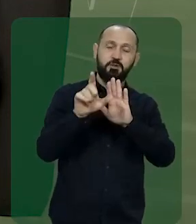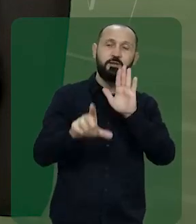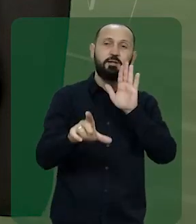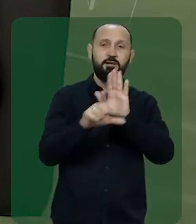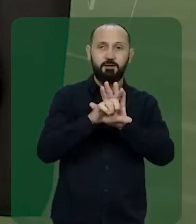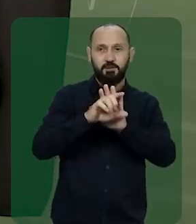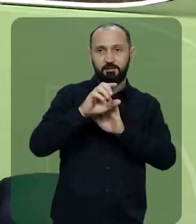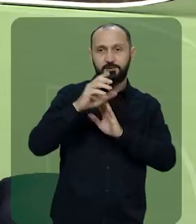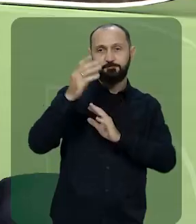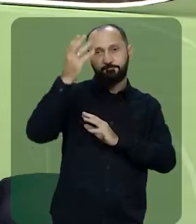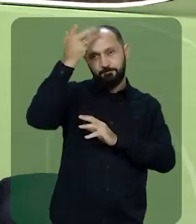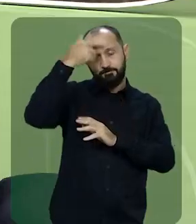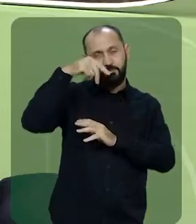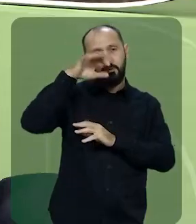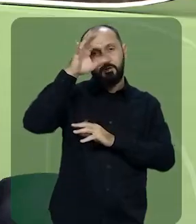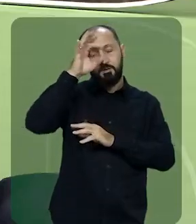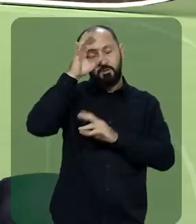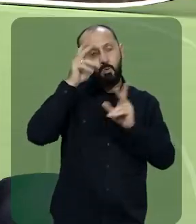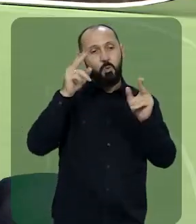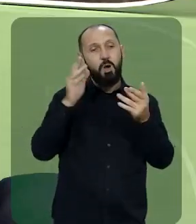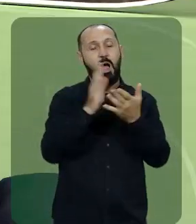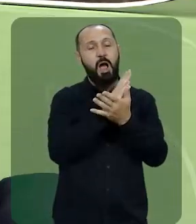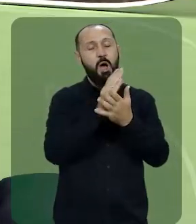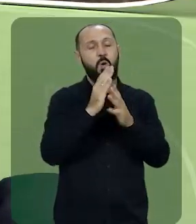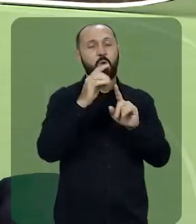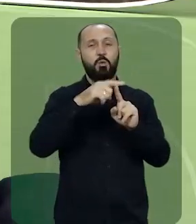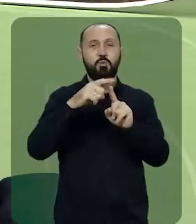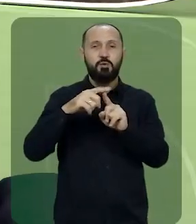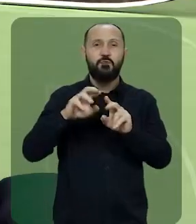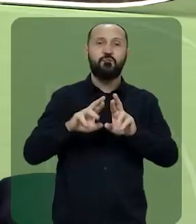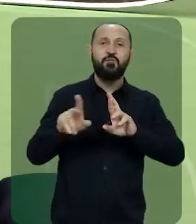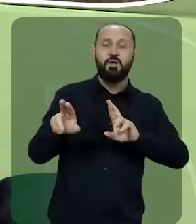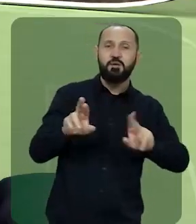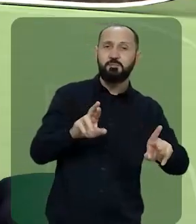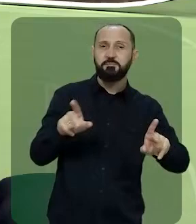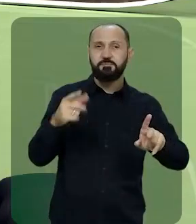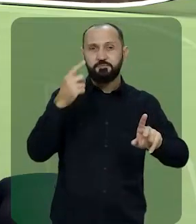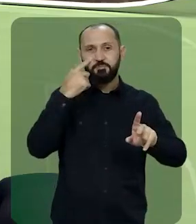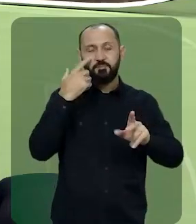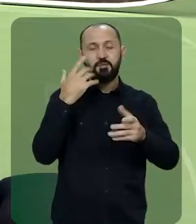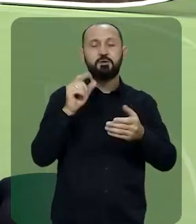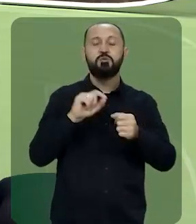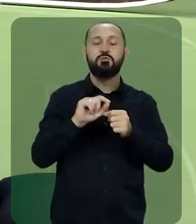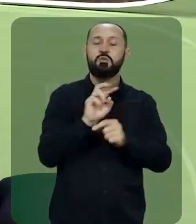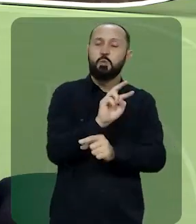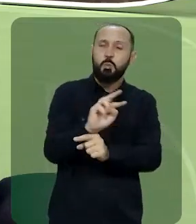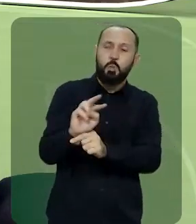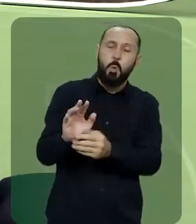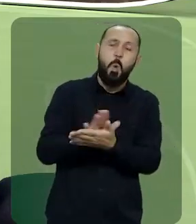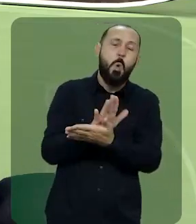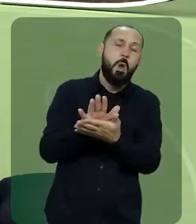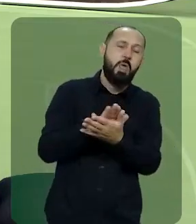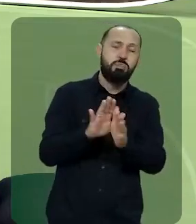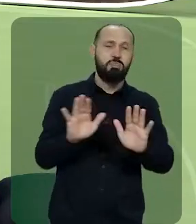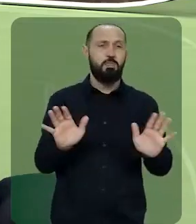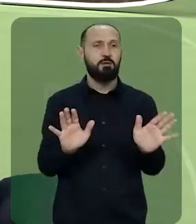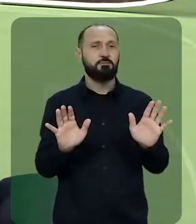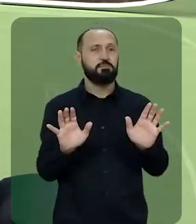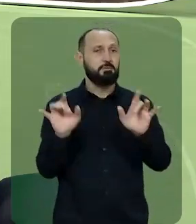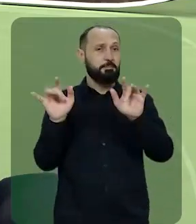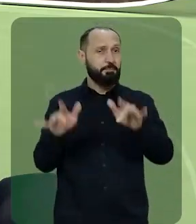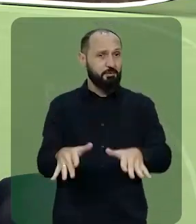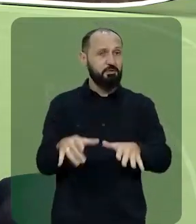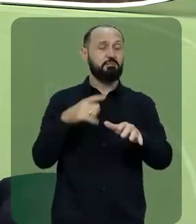e também tipificada, né, como a gente citou aqui, nos termos que a Lei Maria da Penha